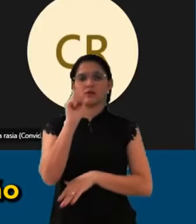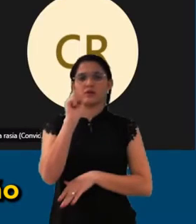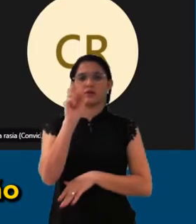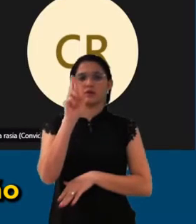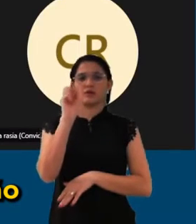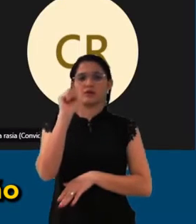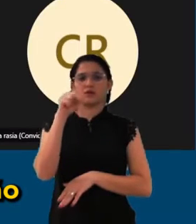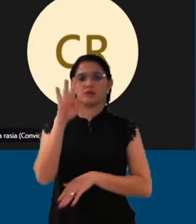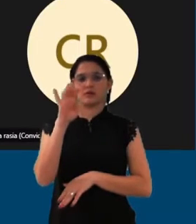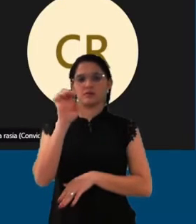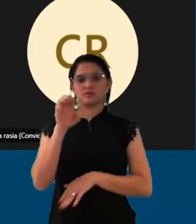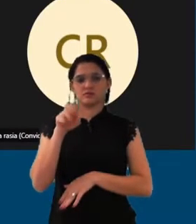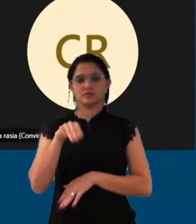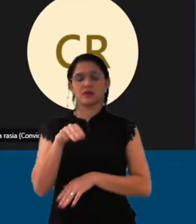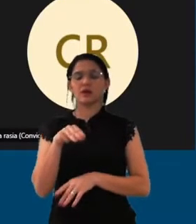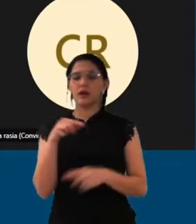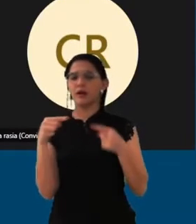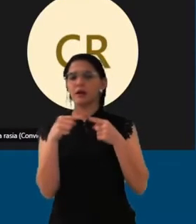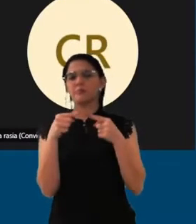pelo menos essa questão